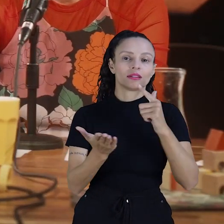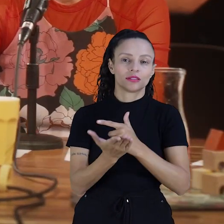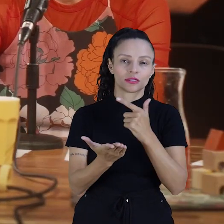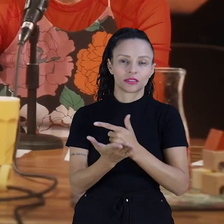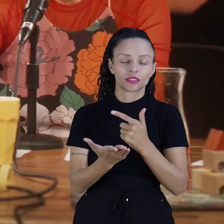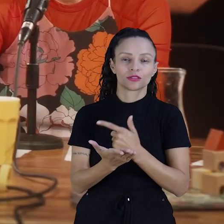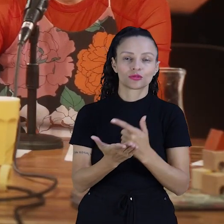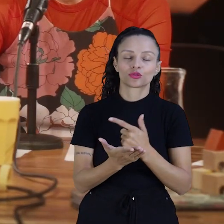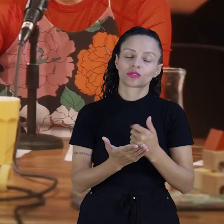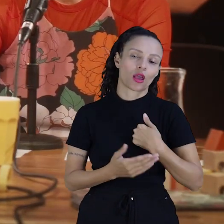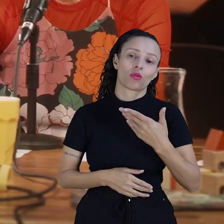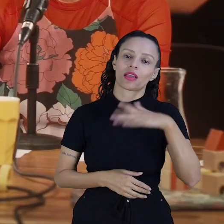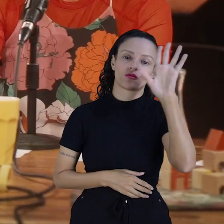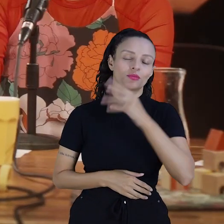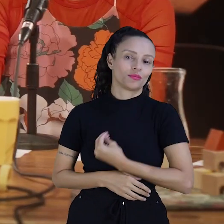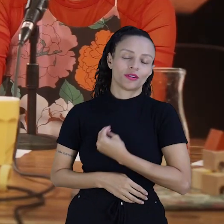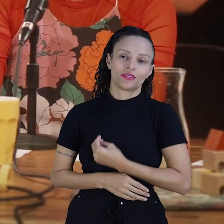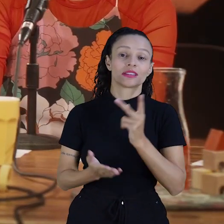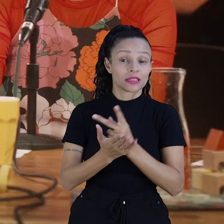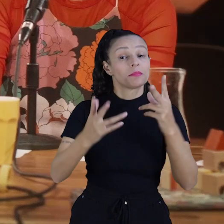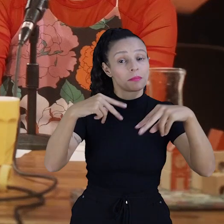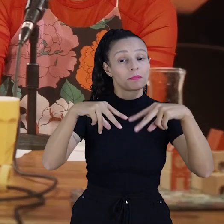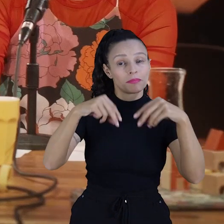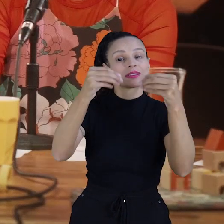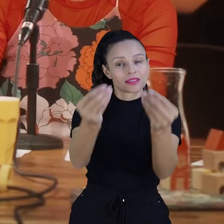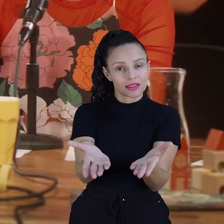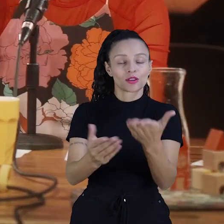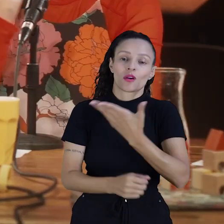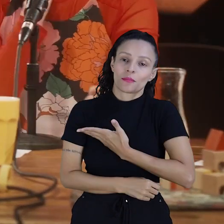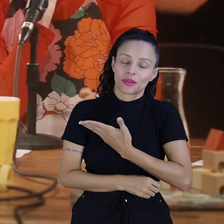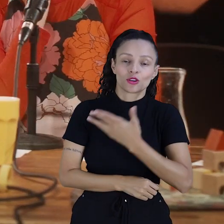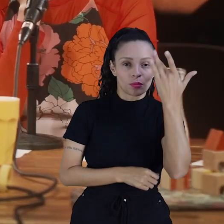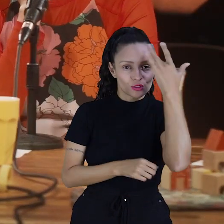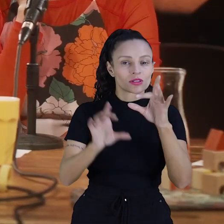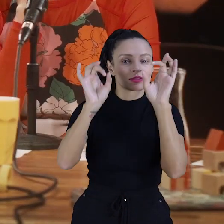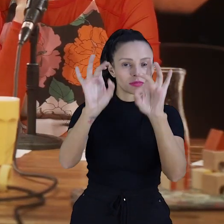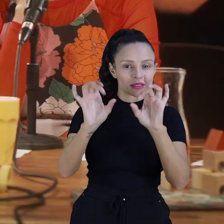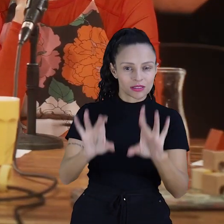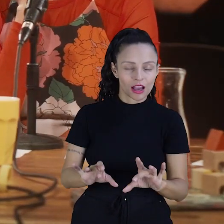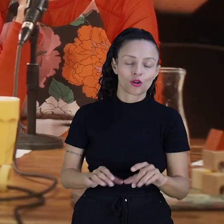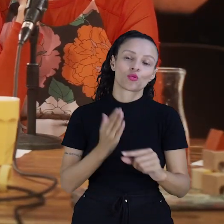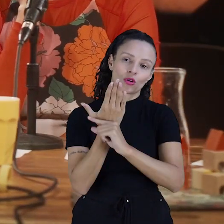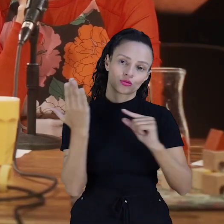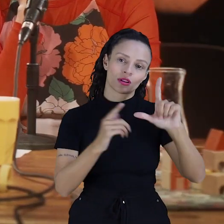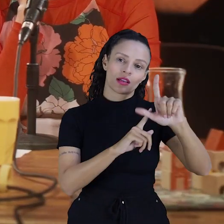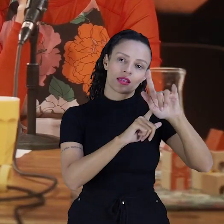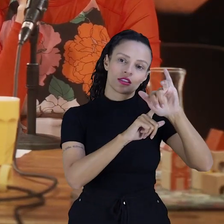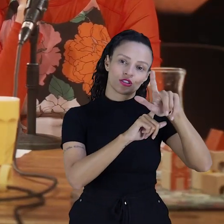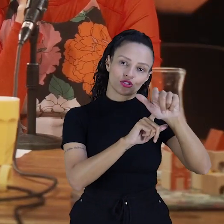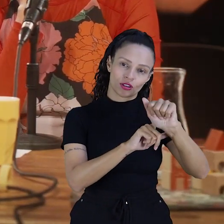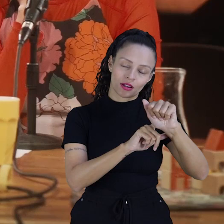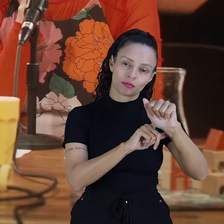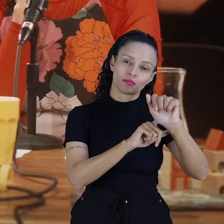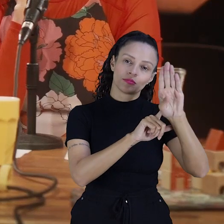São livros que eu levo para a vida. E eu sempre presenteio amigos, pessoas muito especiais com Lígia Bojunga. Porque a